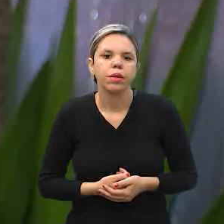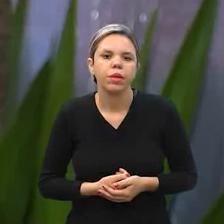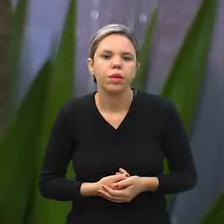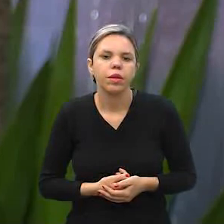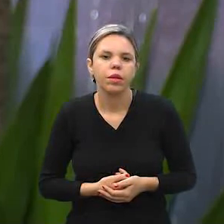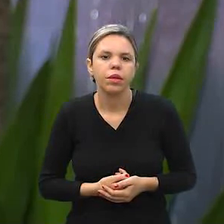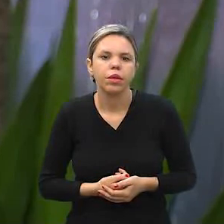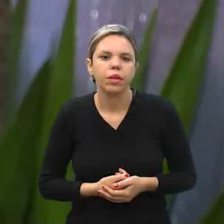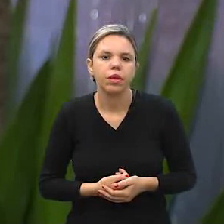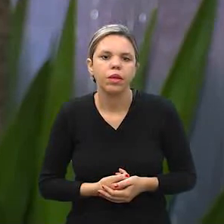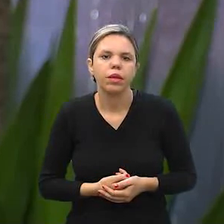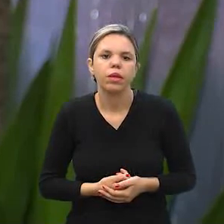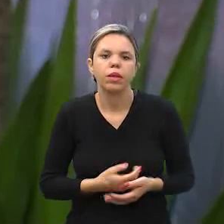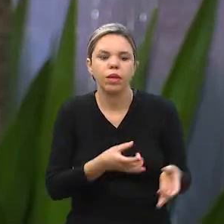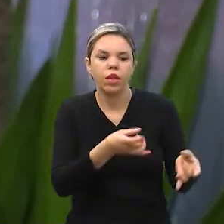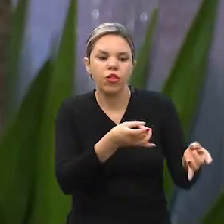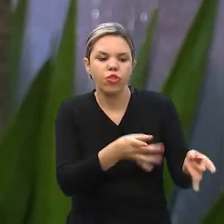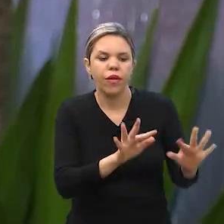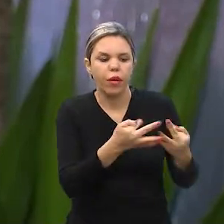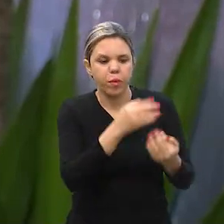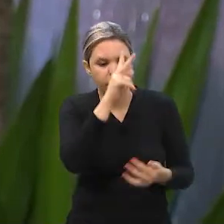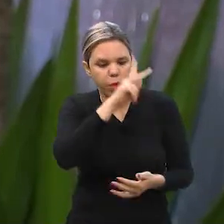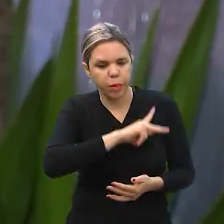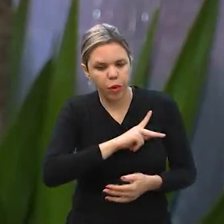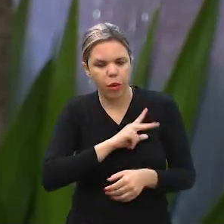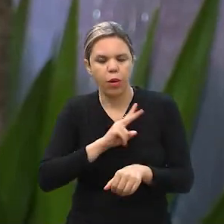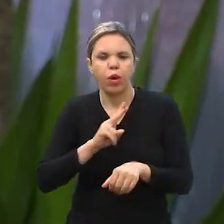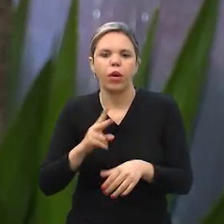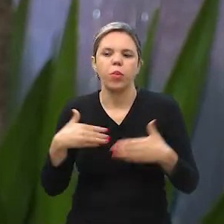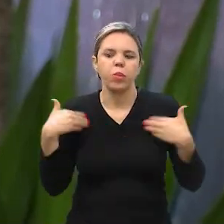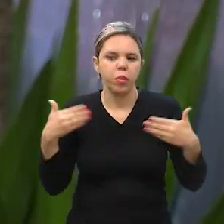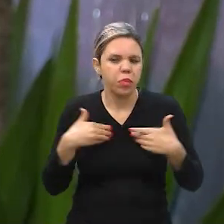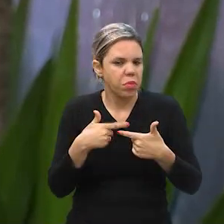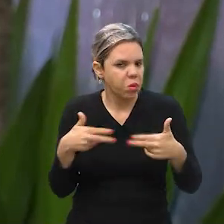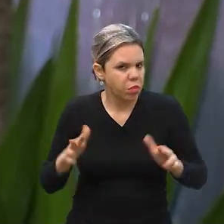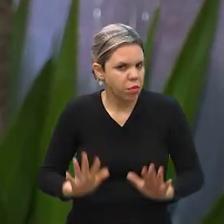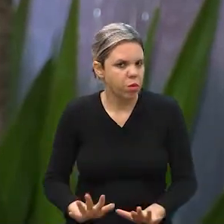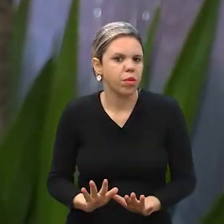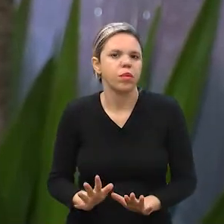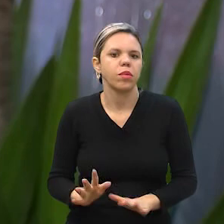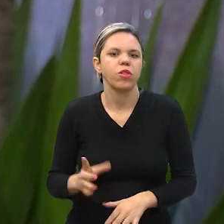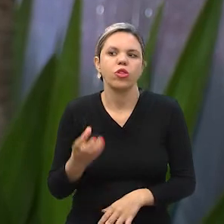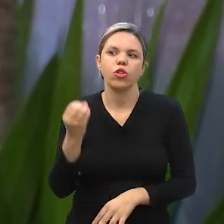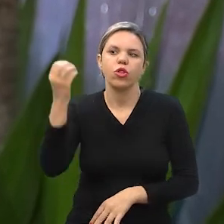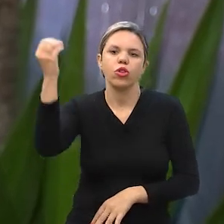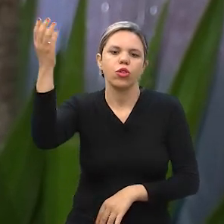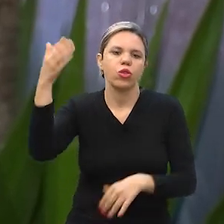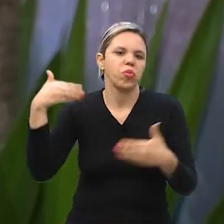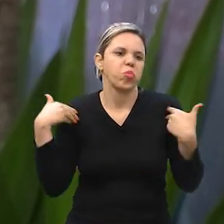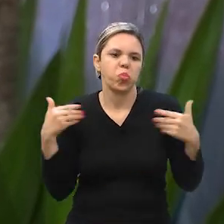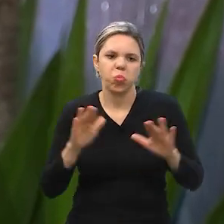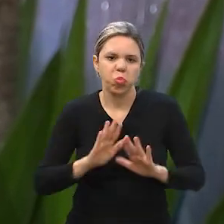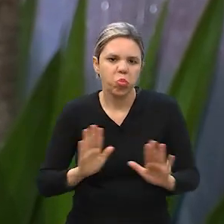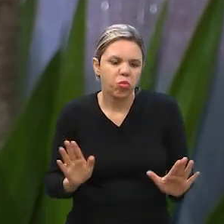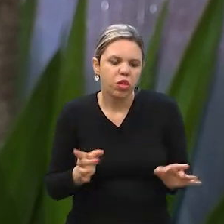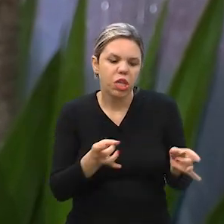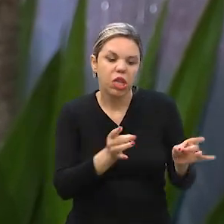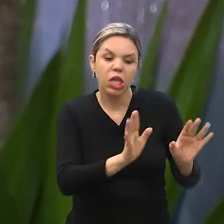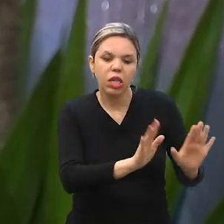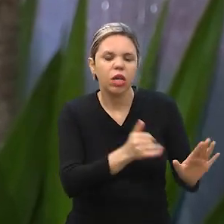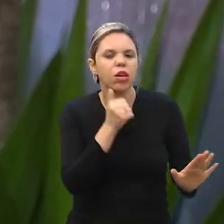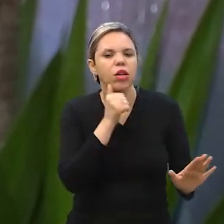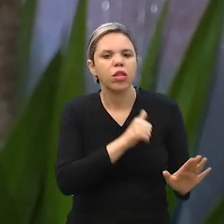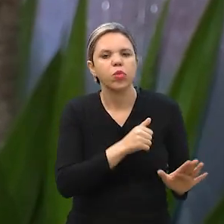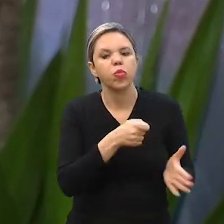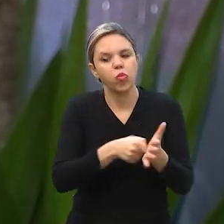de se abster da família, do lazer, de viagens, de passeios,